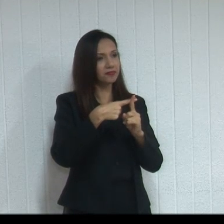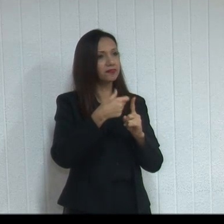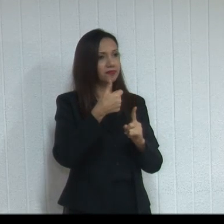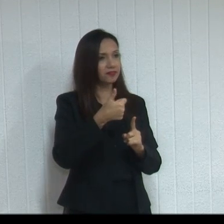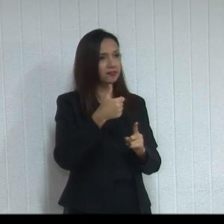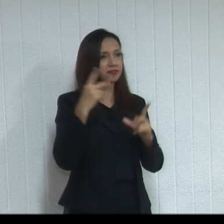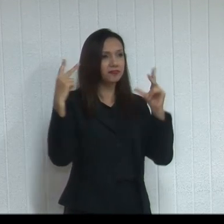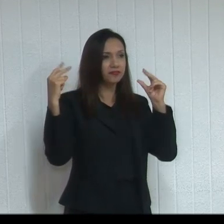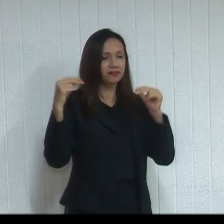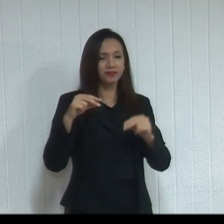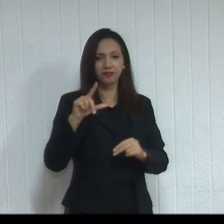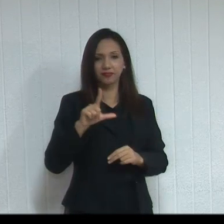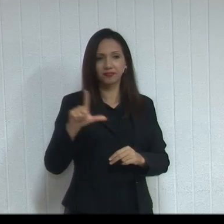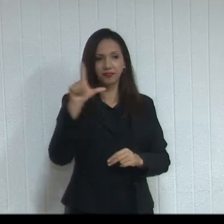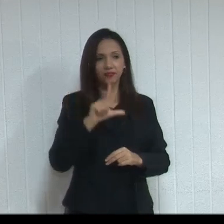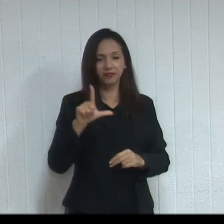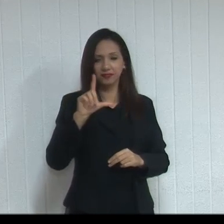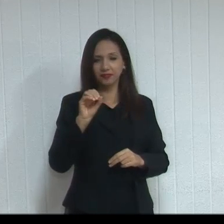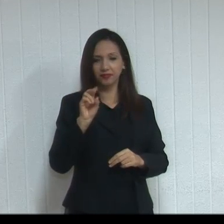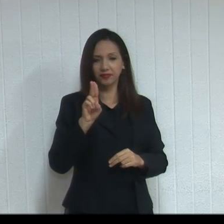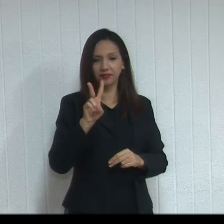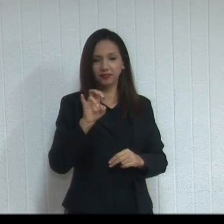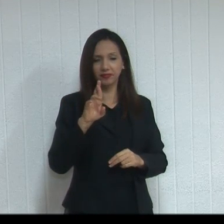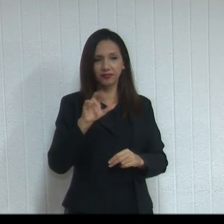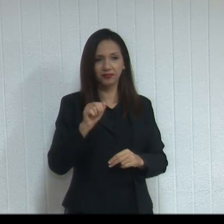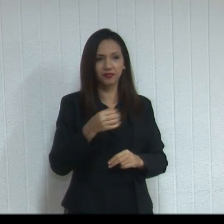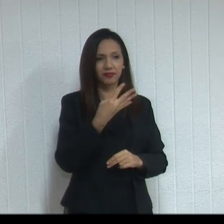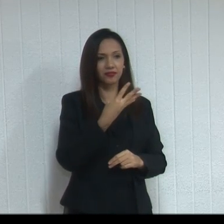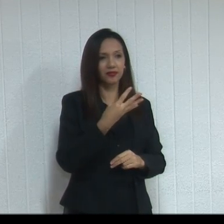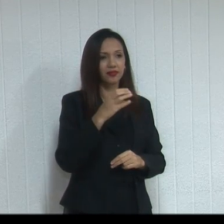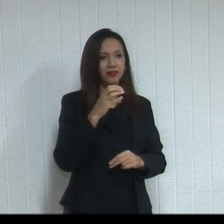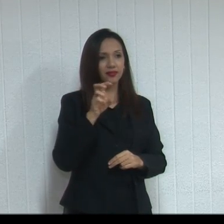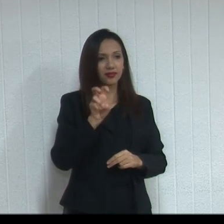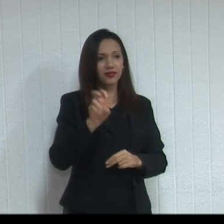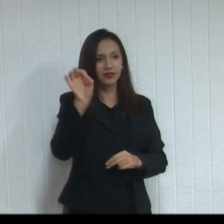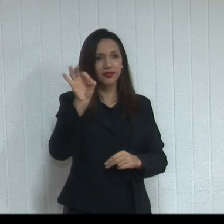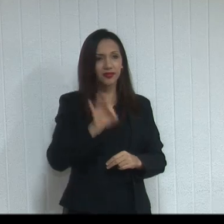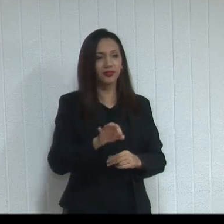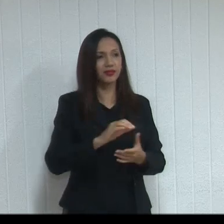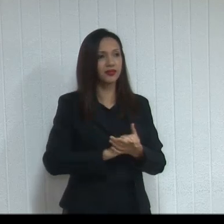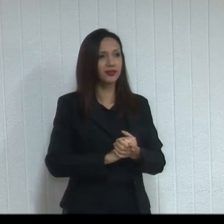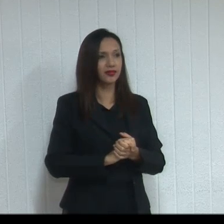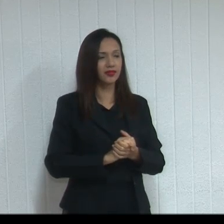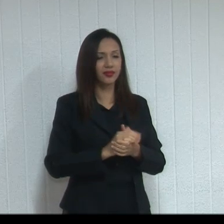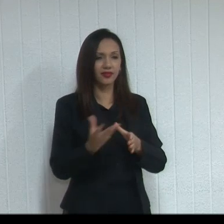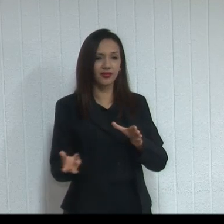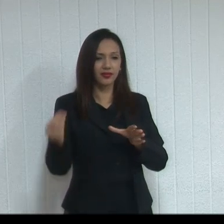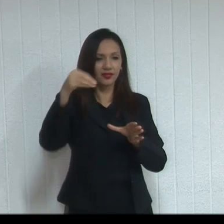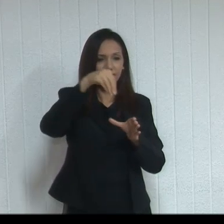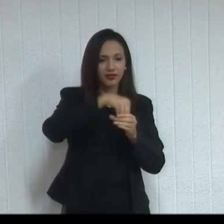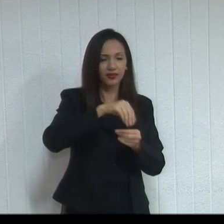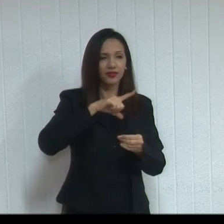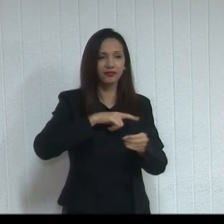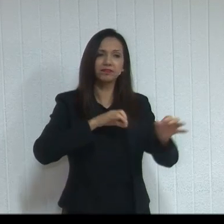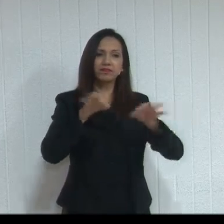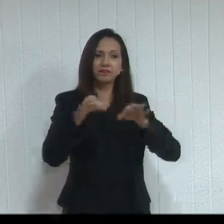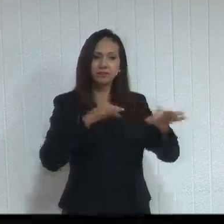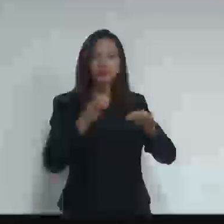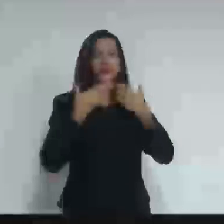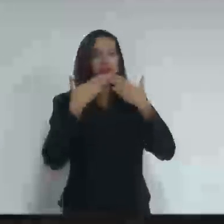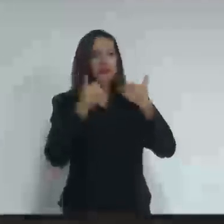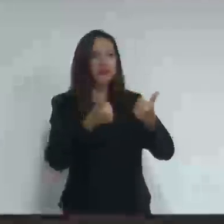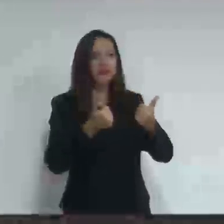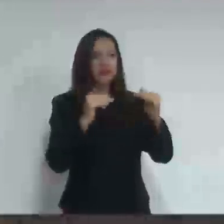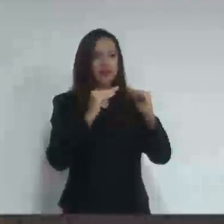de Louveira. Louveira dá um desconto de 45%. Que é atrelado a quê? A um projeto de melhoria. Para quem tem uma